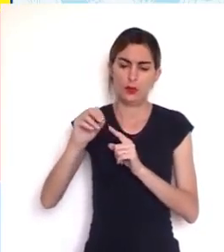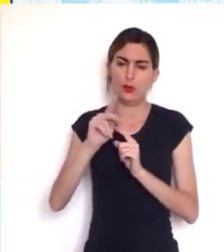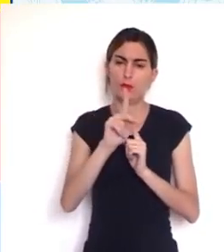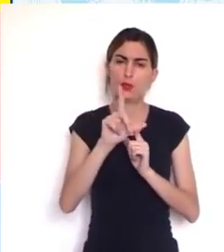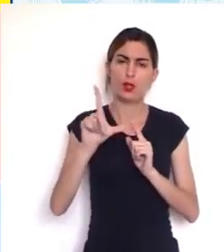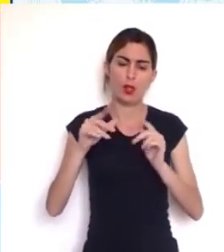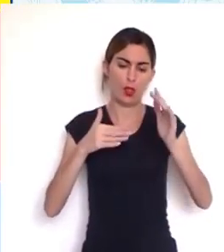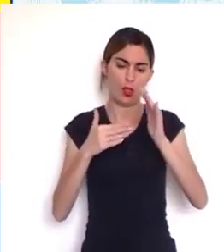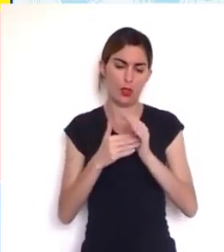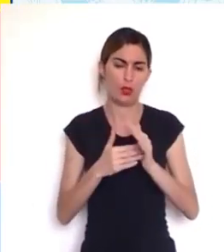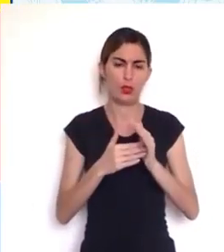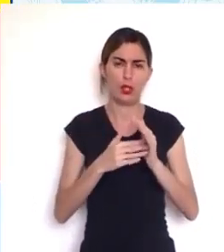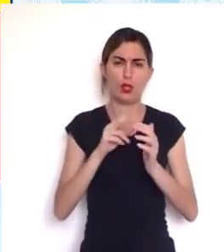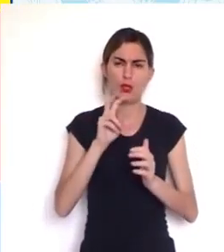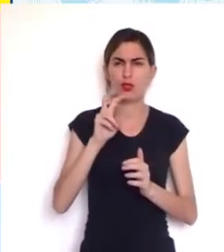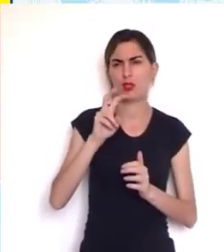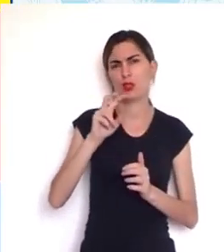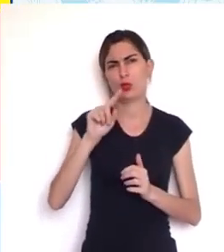km até os